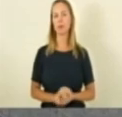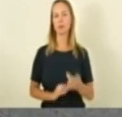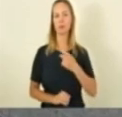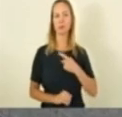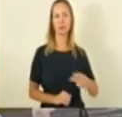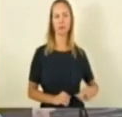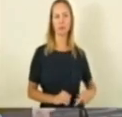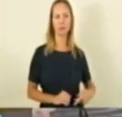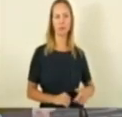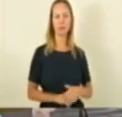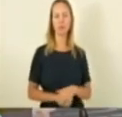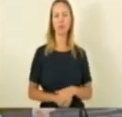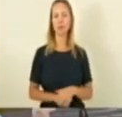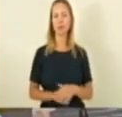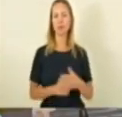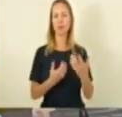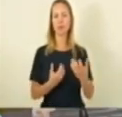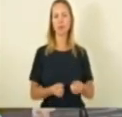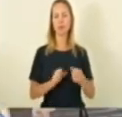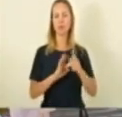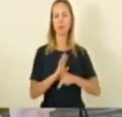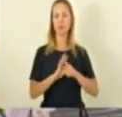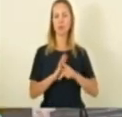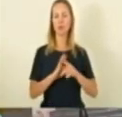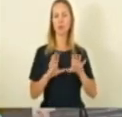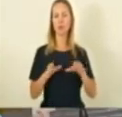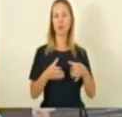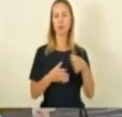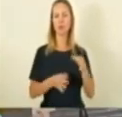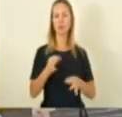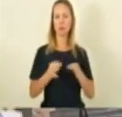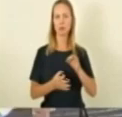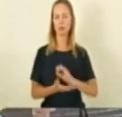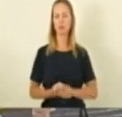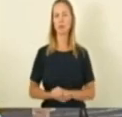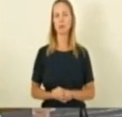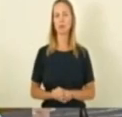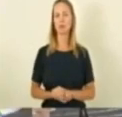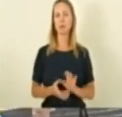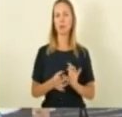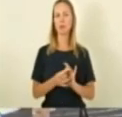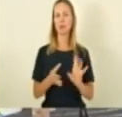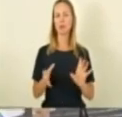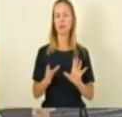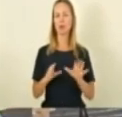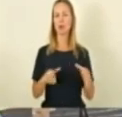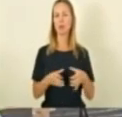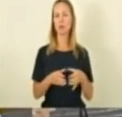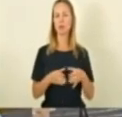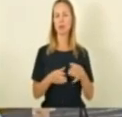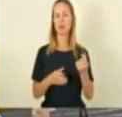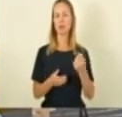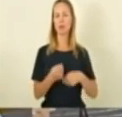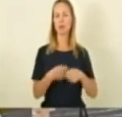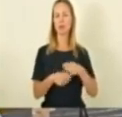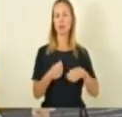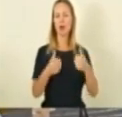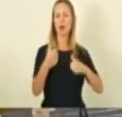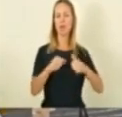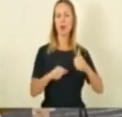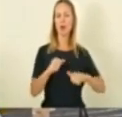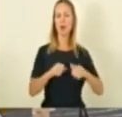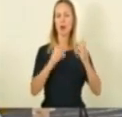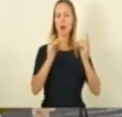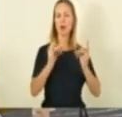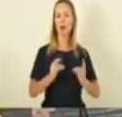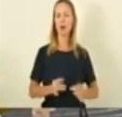Presidente, vou abocar a matéria na Comissão de Justiça. Vou deixar para a Comissão de Finanças fazer análise em